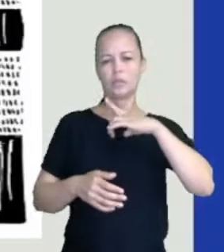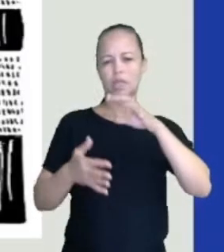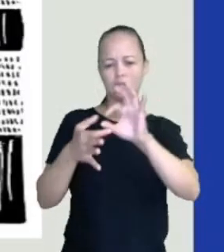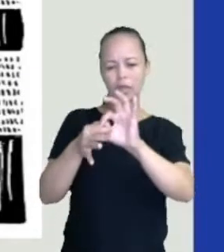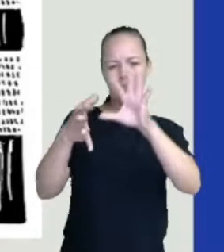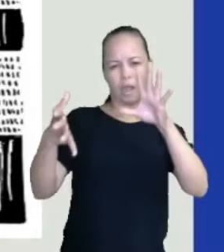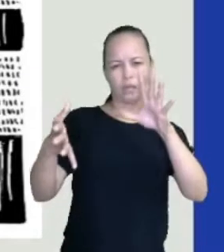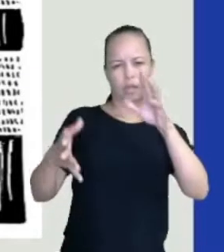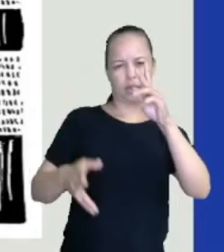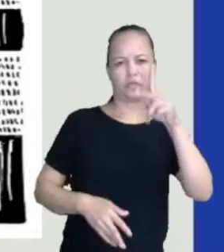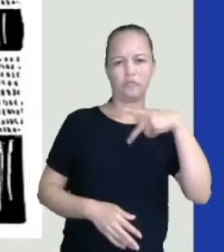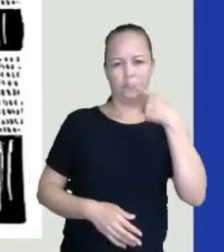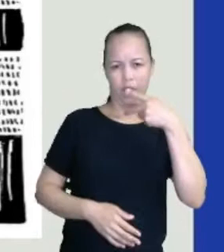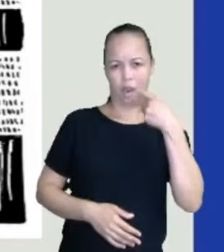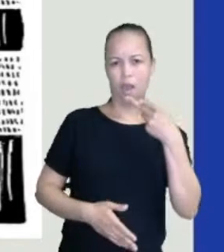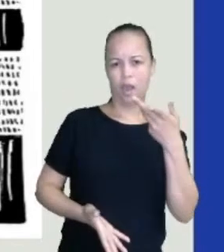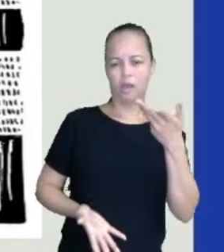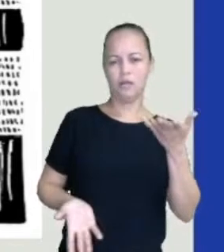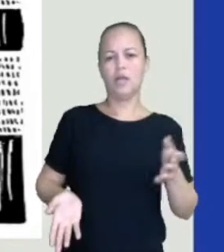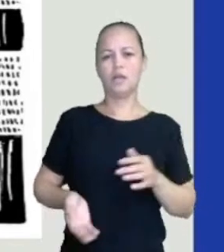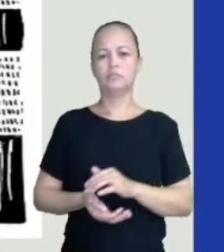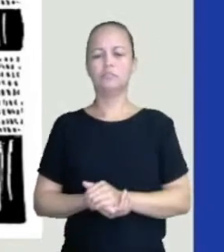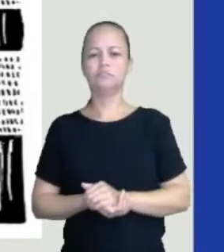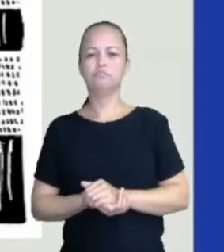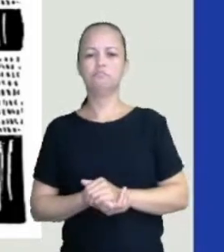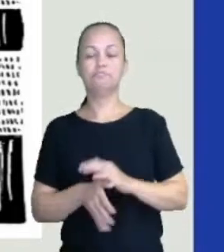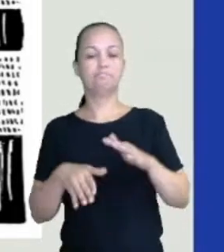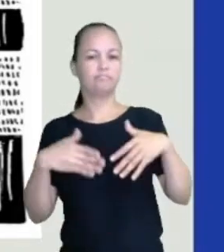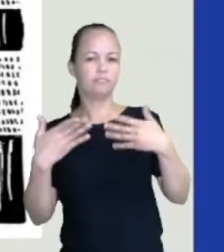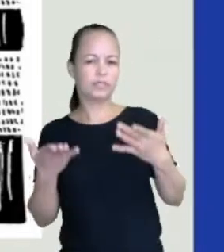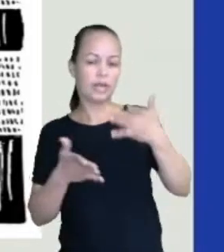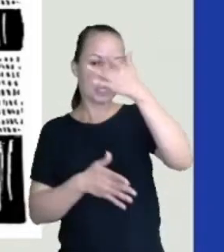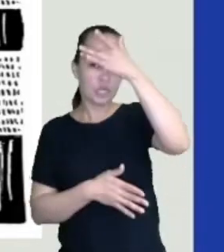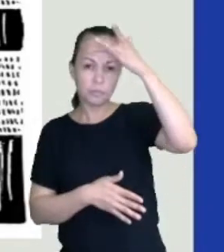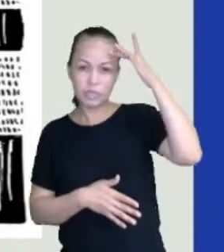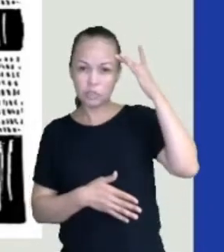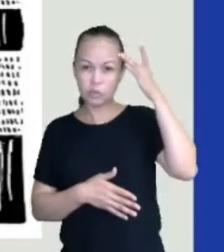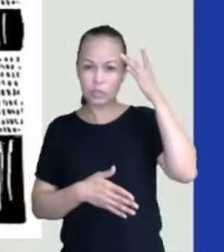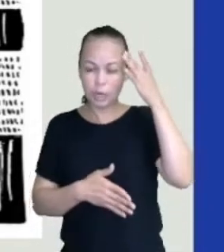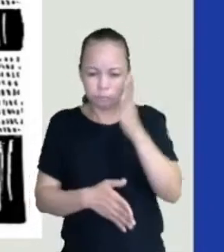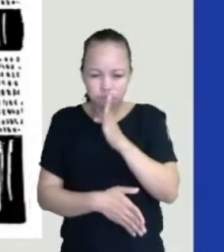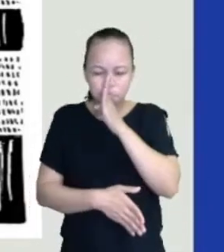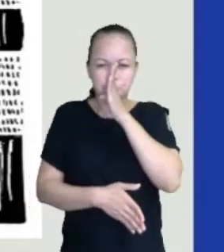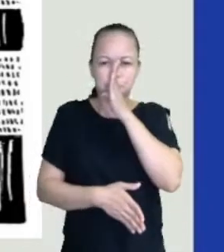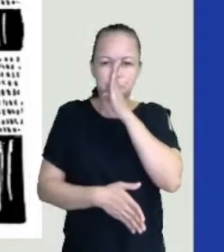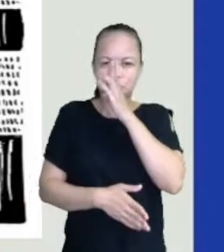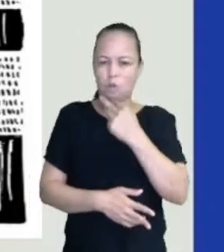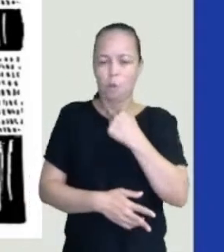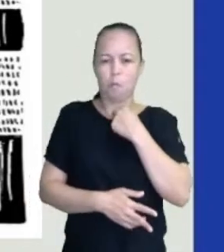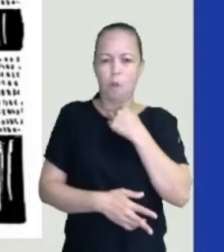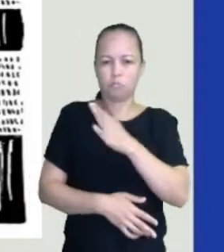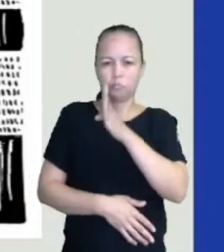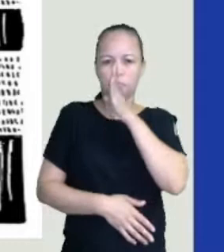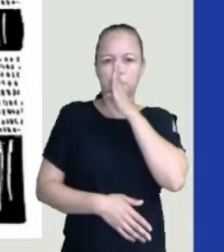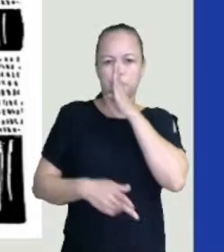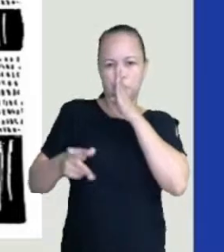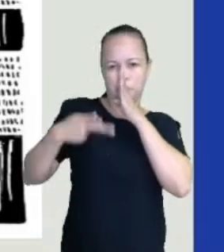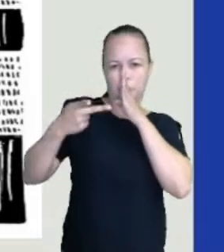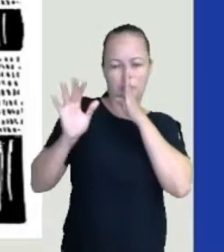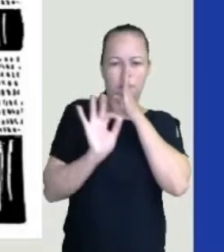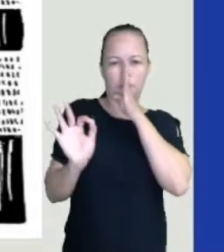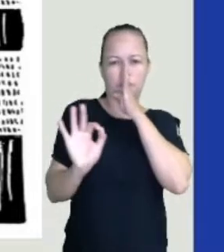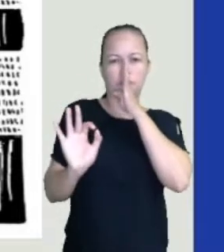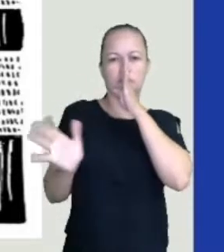Liberdade em falar? Será que essa pessoa está privada de falar alguma coisa ou de pensar